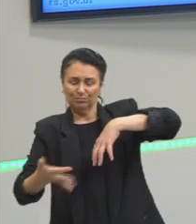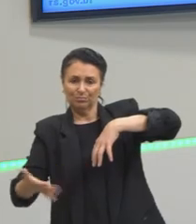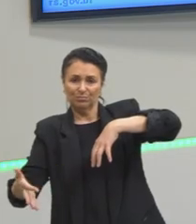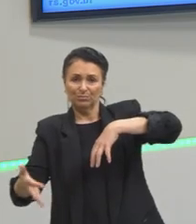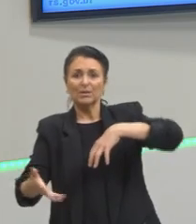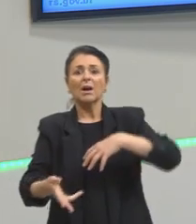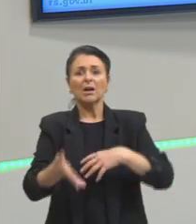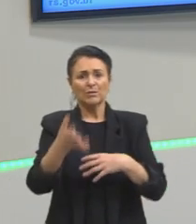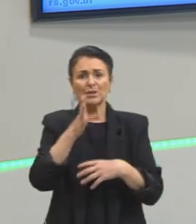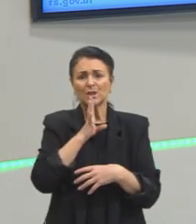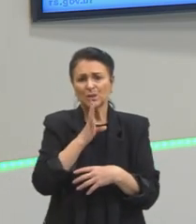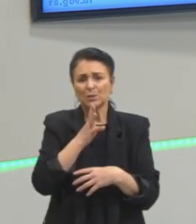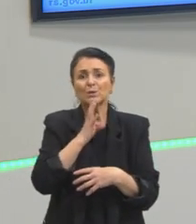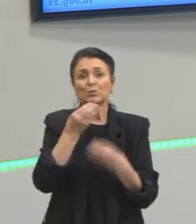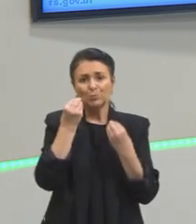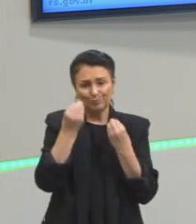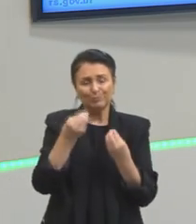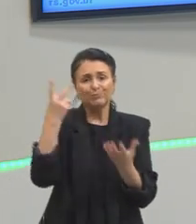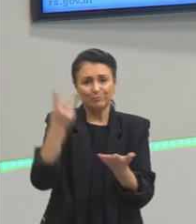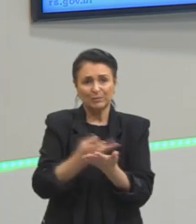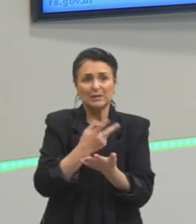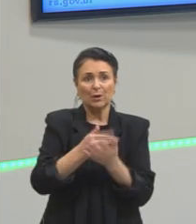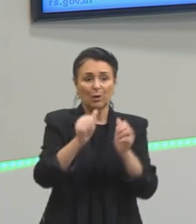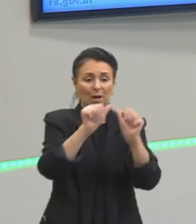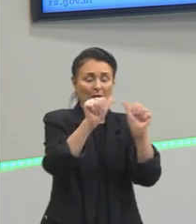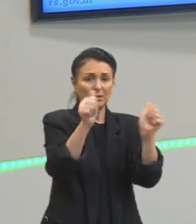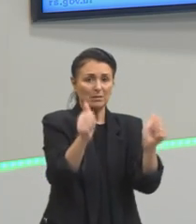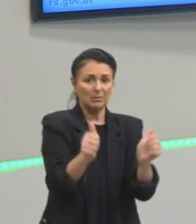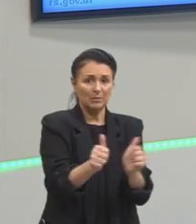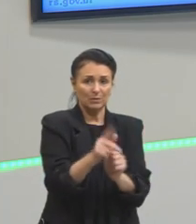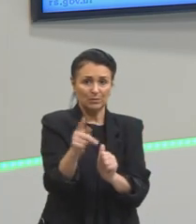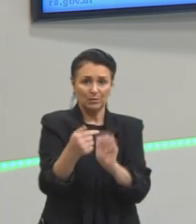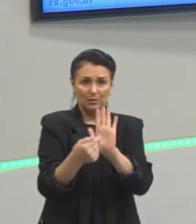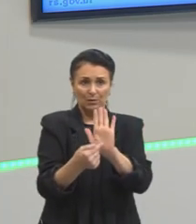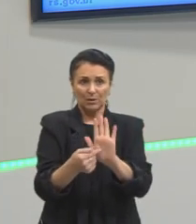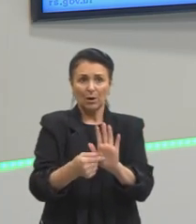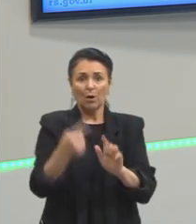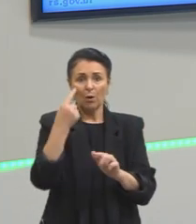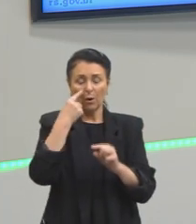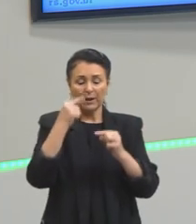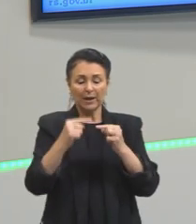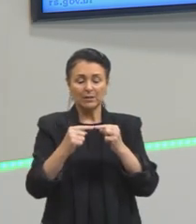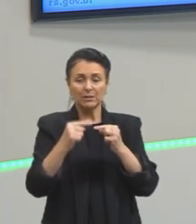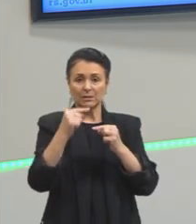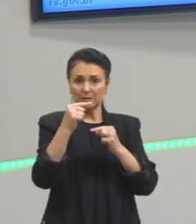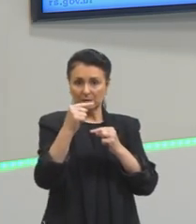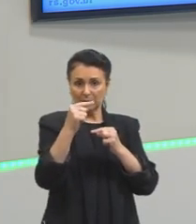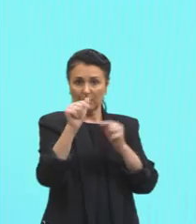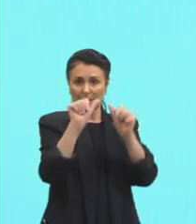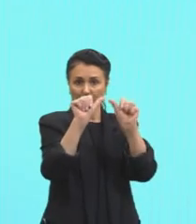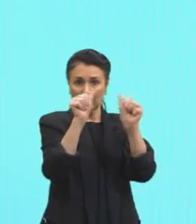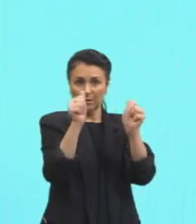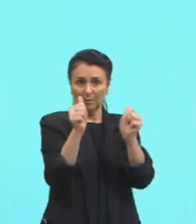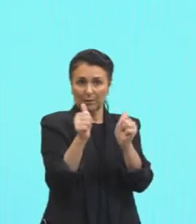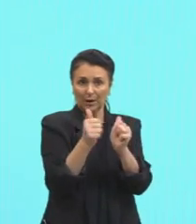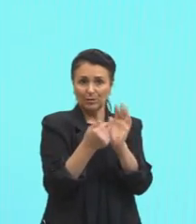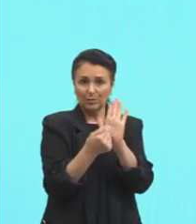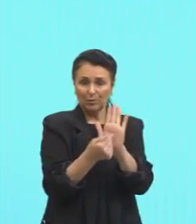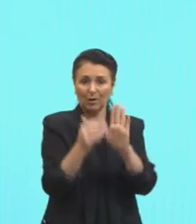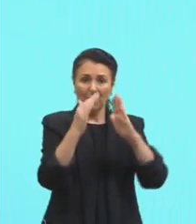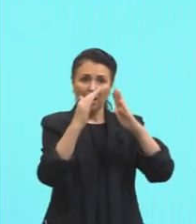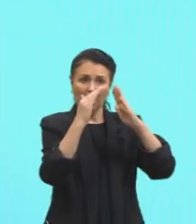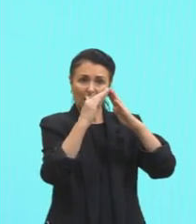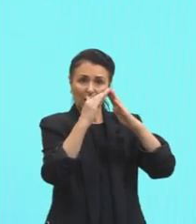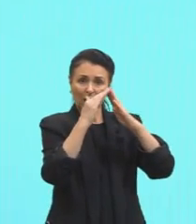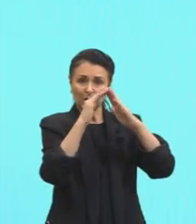as questões que a gente tá vendo Então tem duas imagens mostrando aí né Nós temos Essa de cima Bem bem Oi gente ele não é